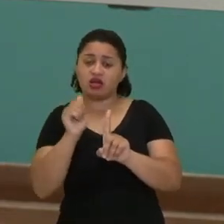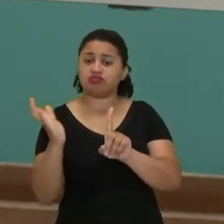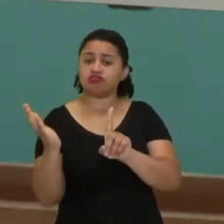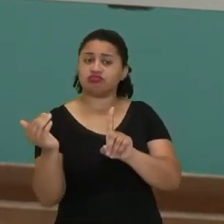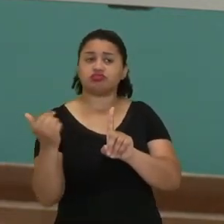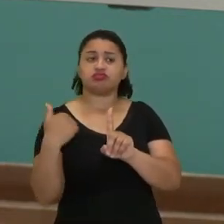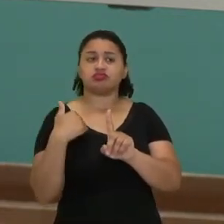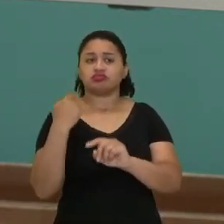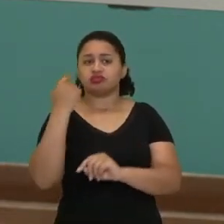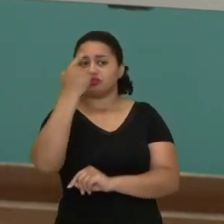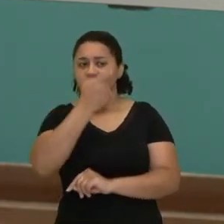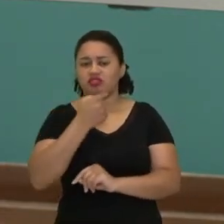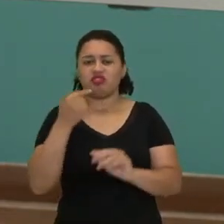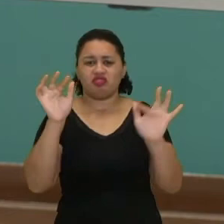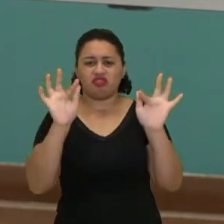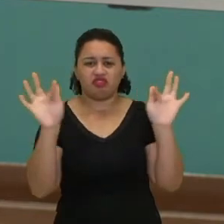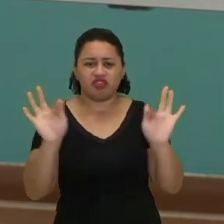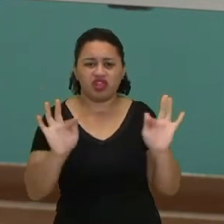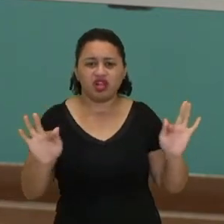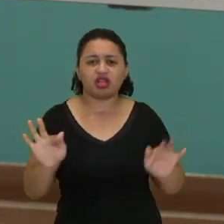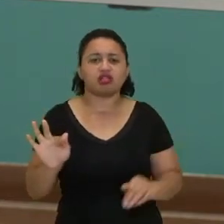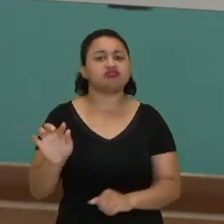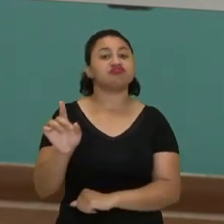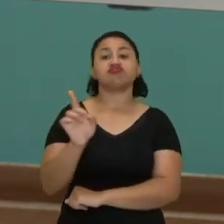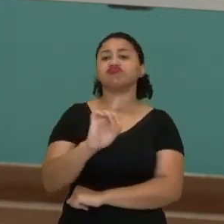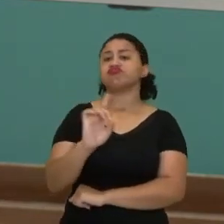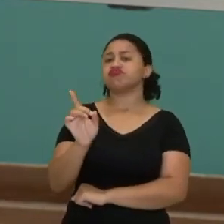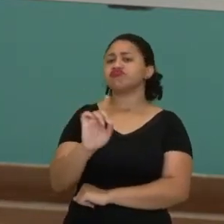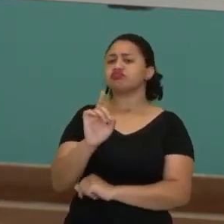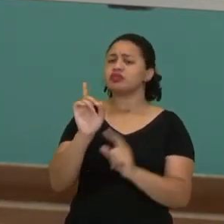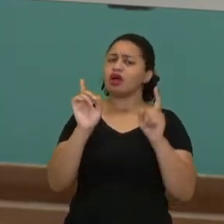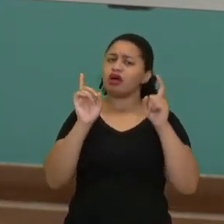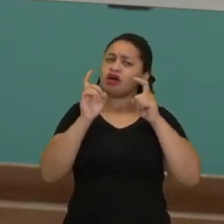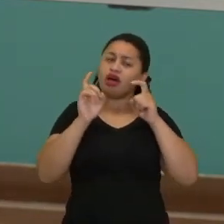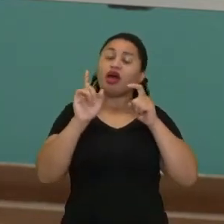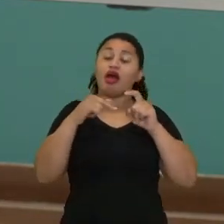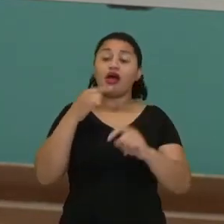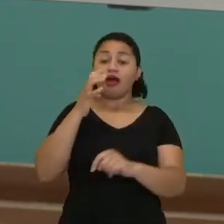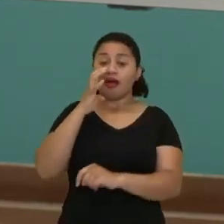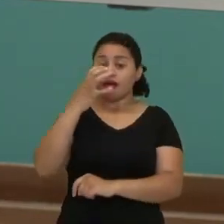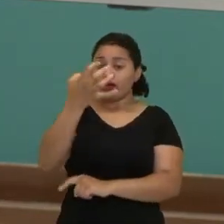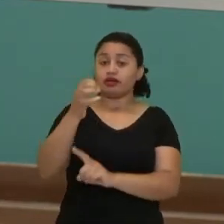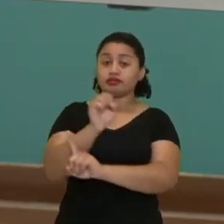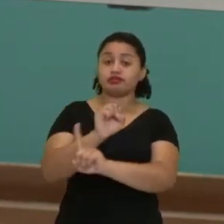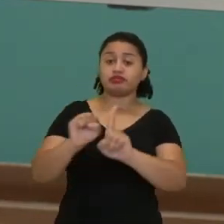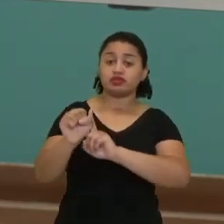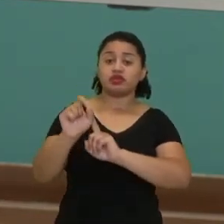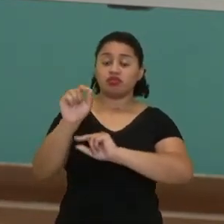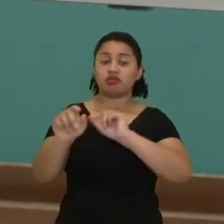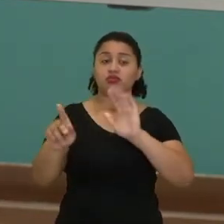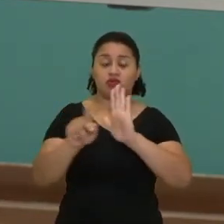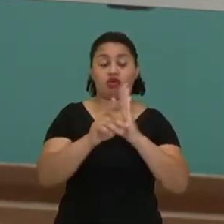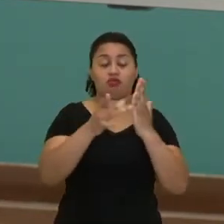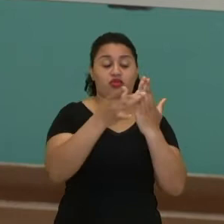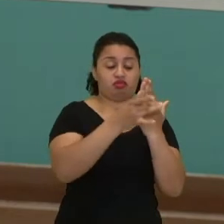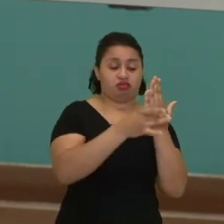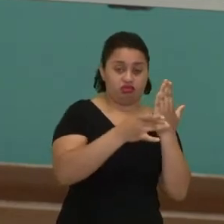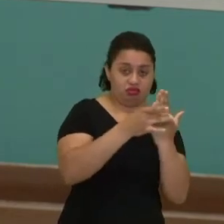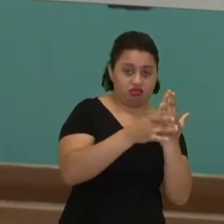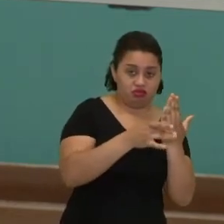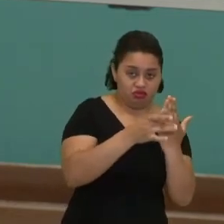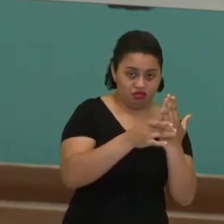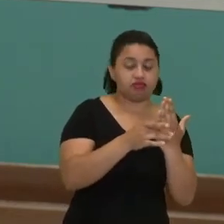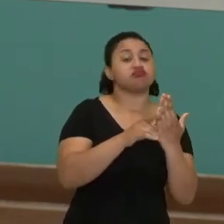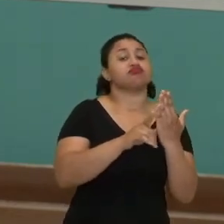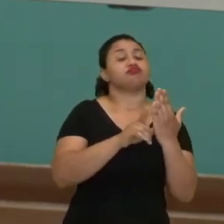um semblante feliz. Então aqui a gente tem a crítica social, que é muito ligada ao realismo, que Edouard Manet